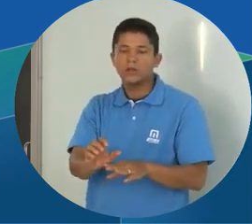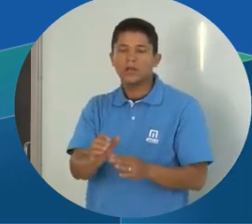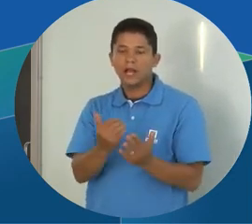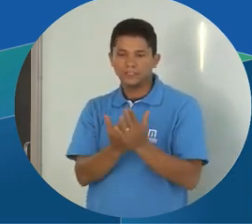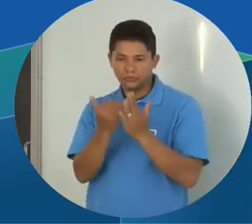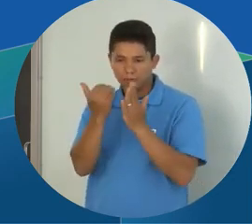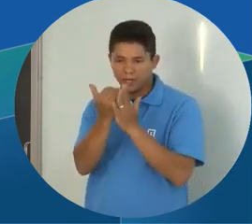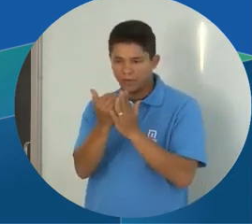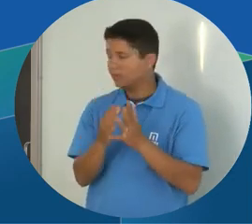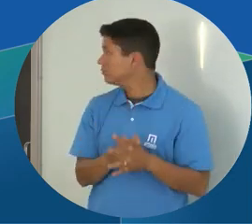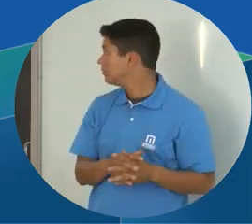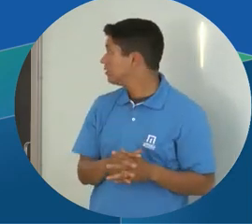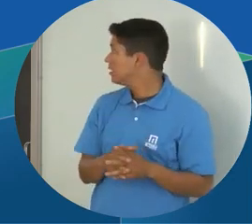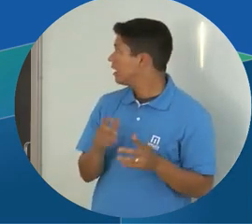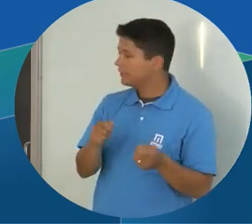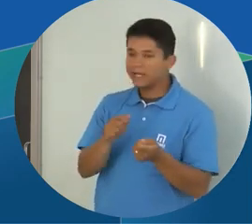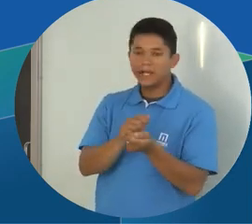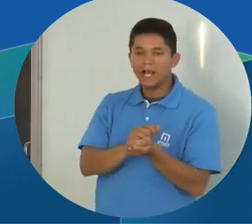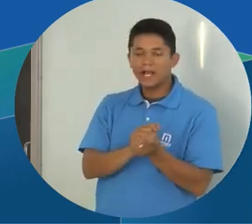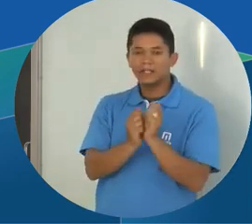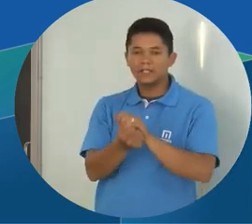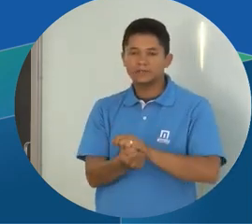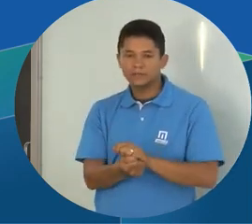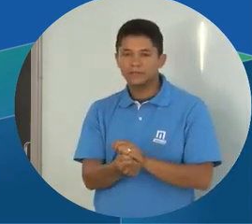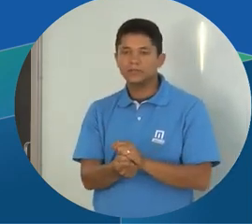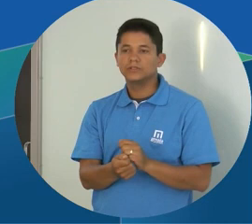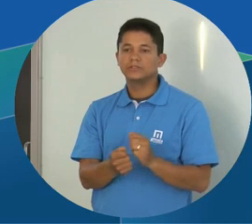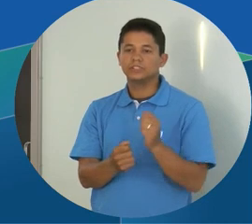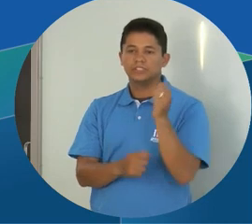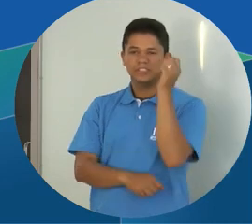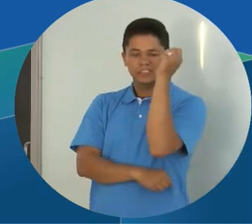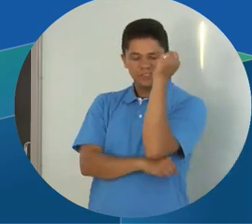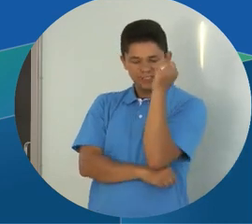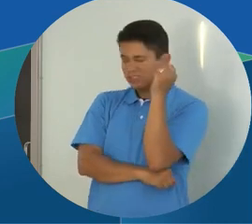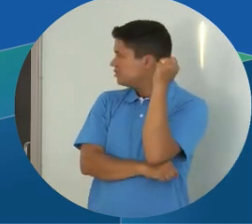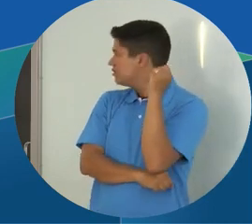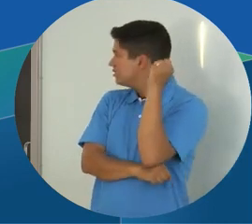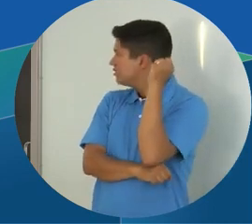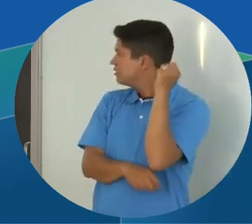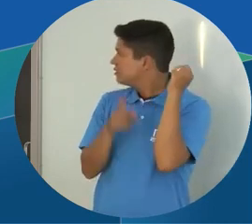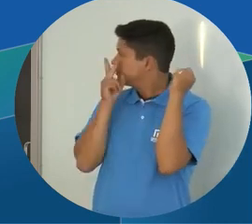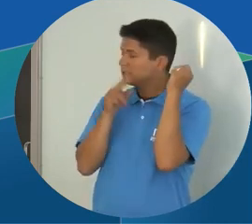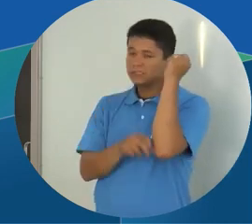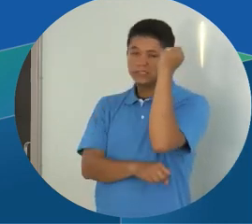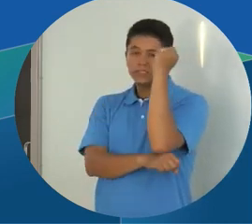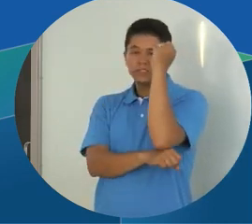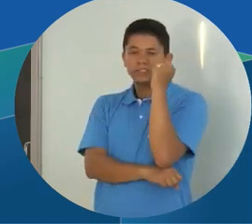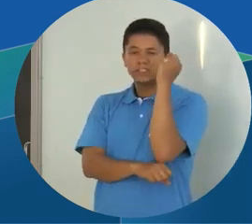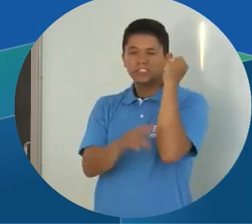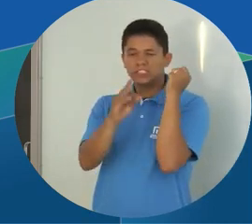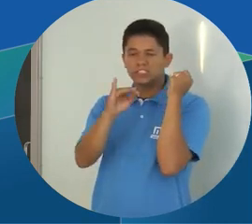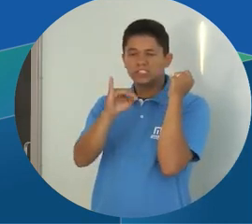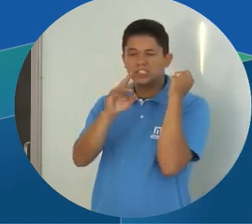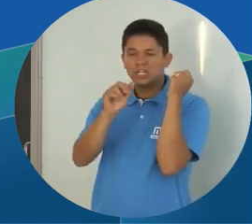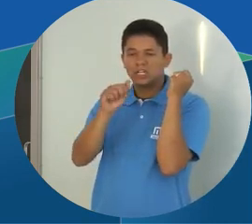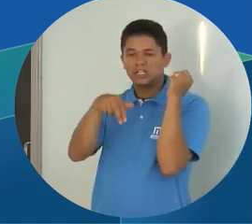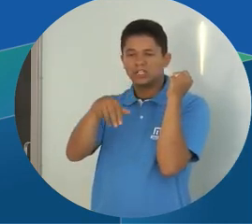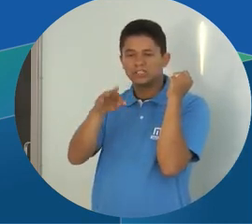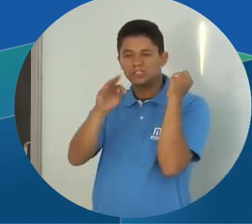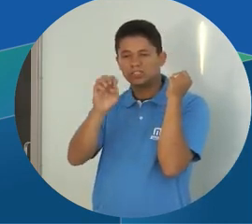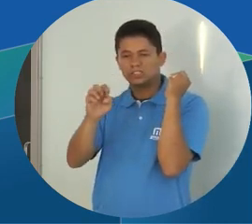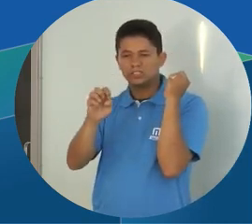de adoção desses tirantes, que aplica essa carga de proteção no tirante, transfere aqui para a rocha, você ganha essa